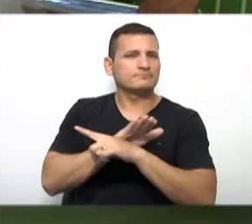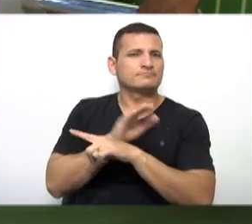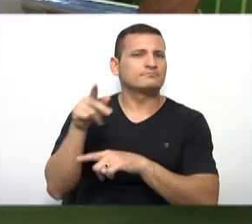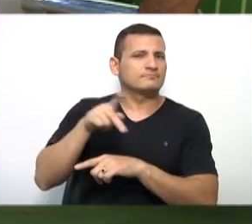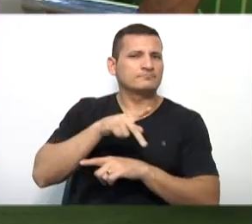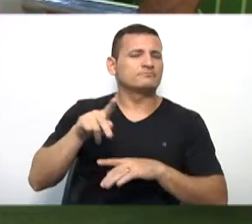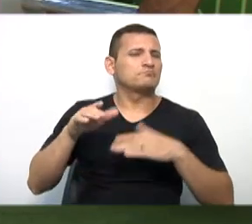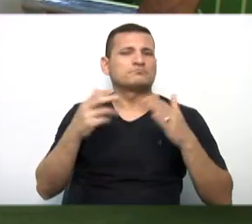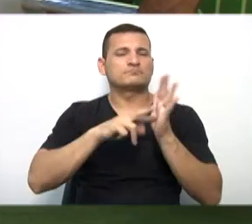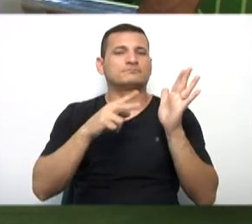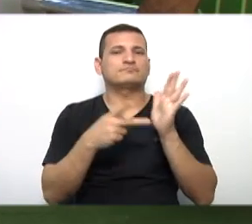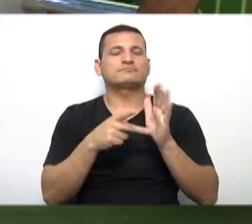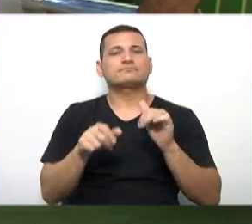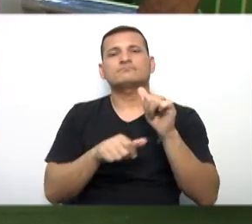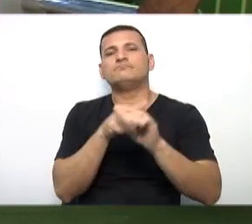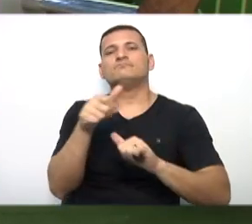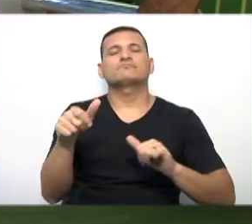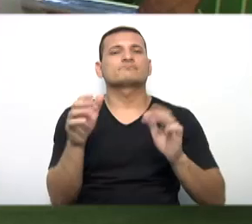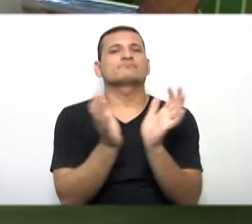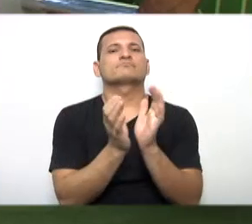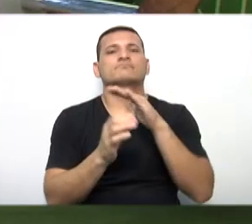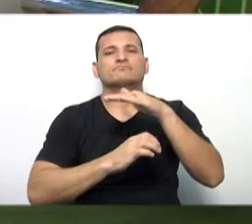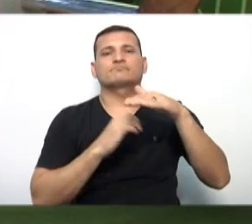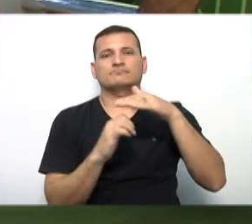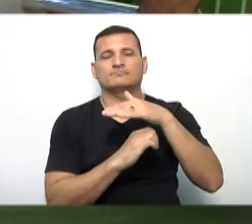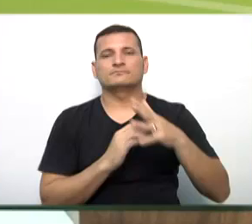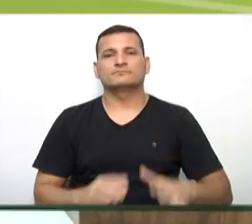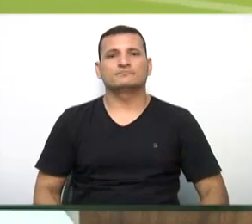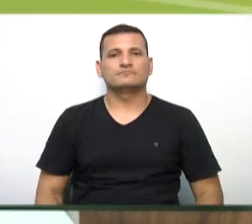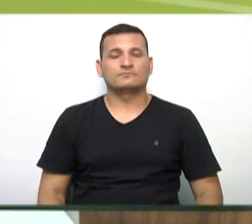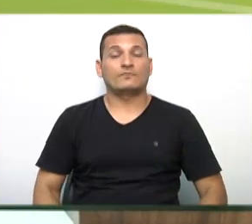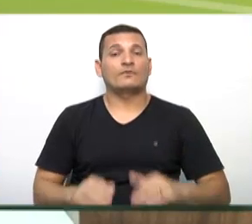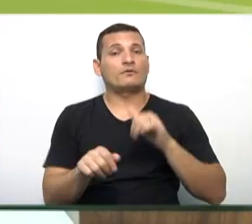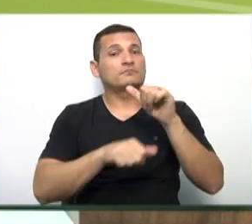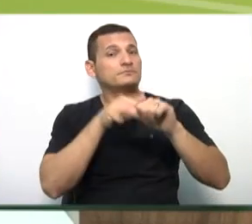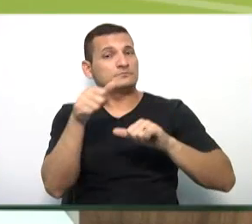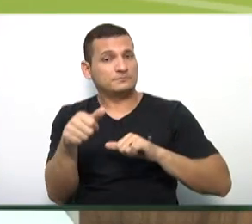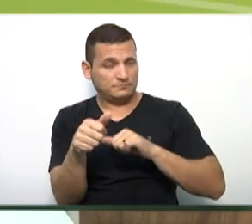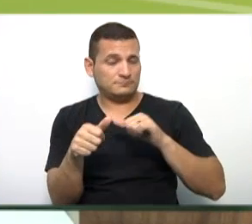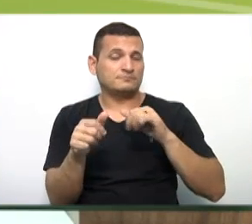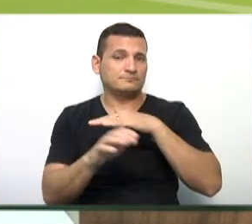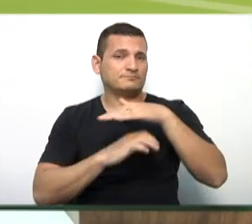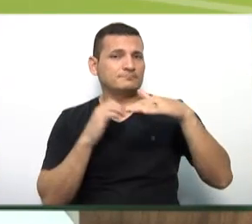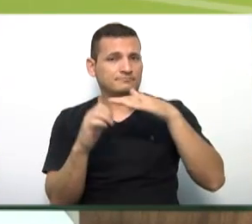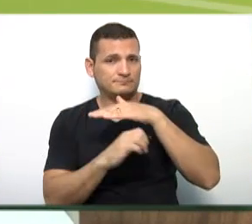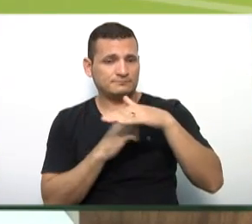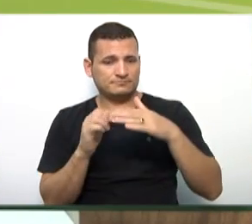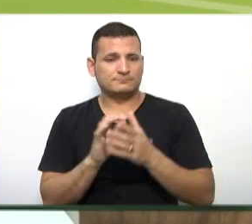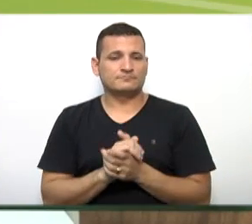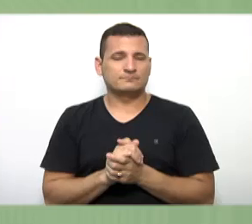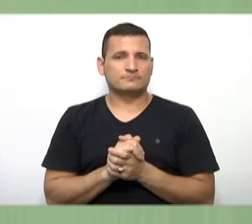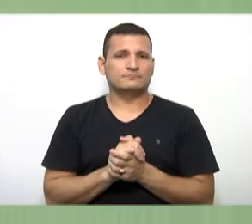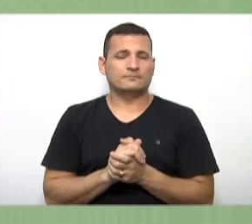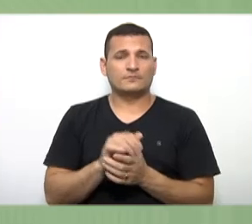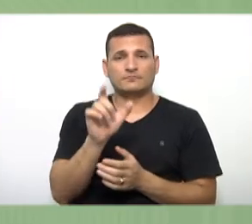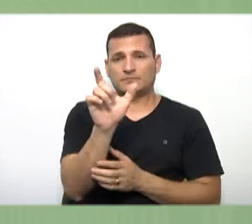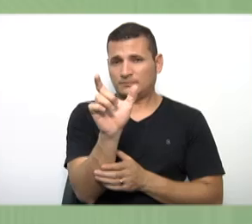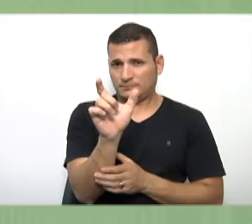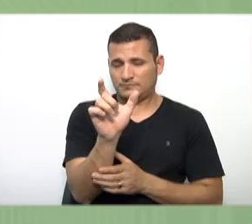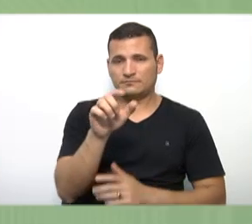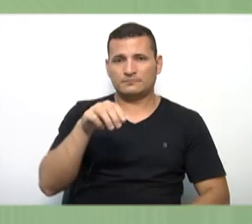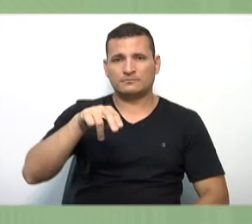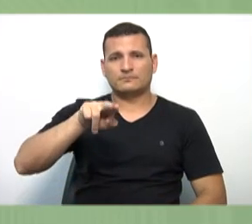qual o significado de mudança organizacional. Mudança organizacional. Para Chiavenato, a palavra